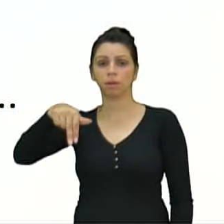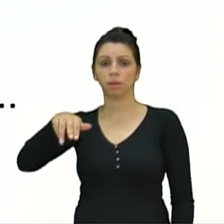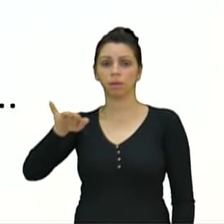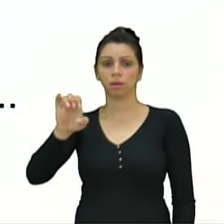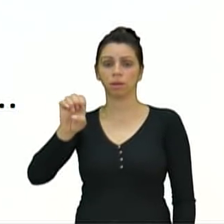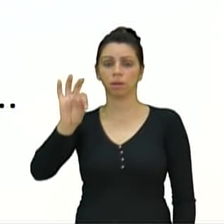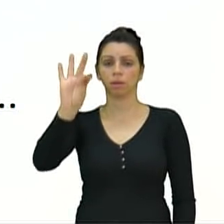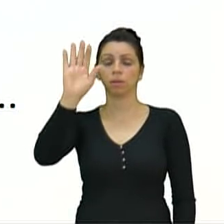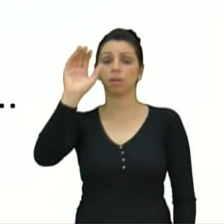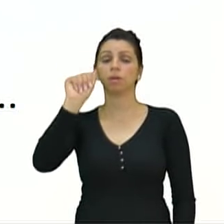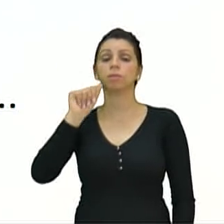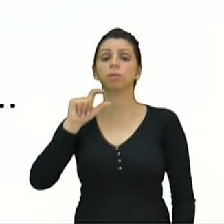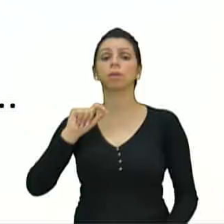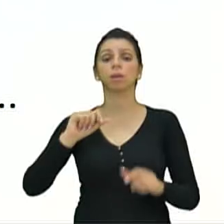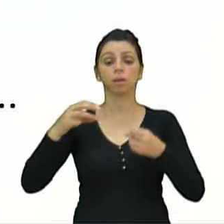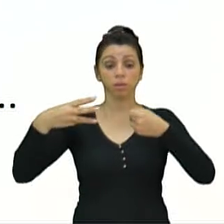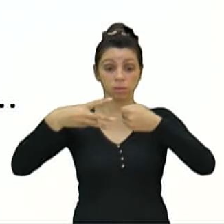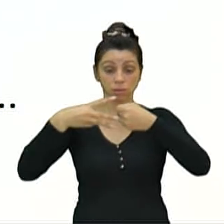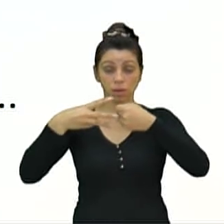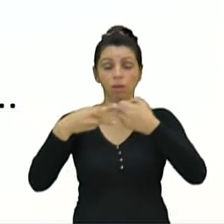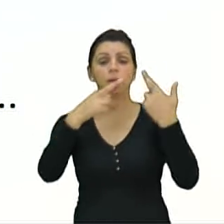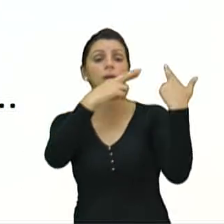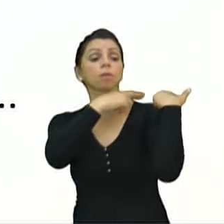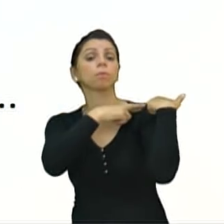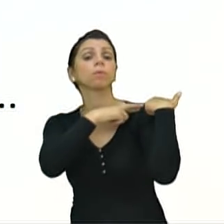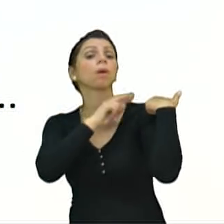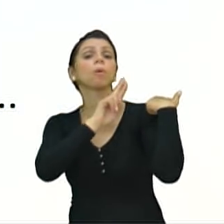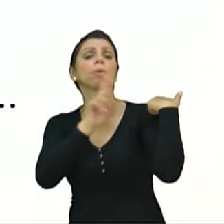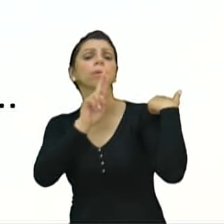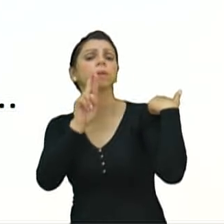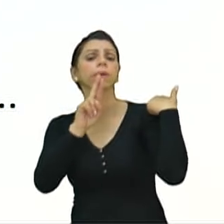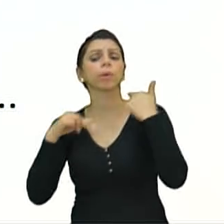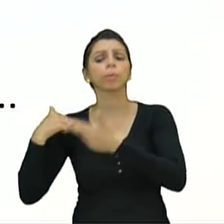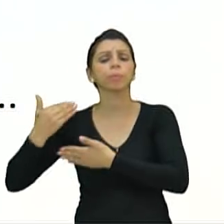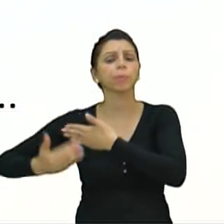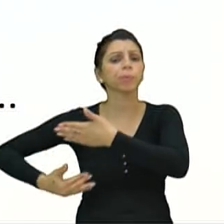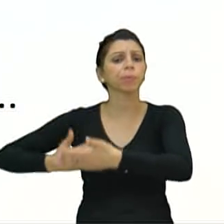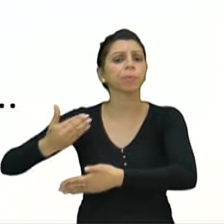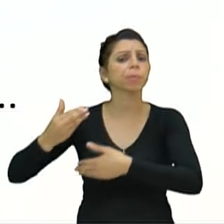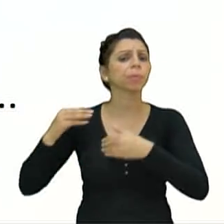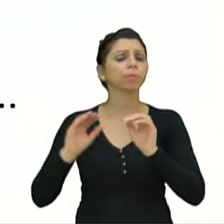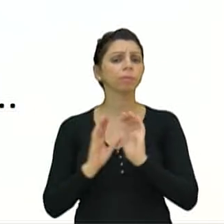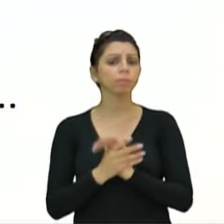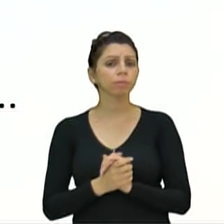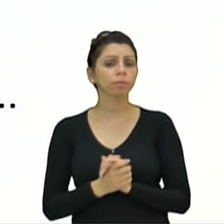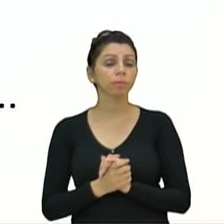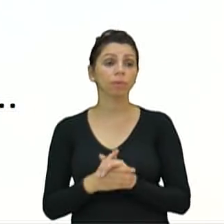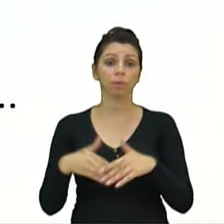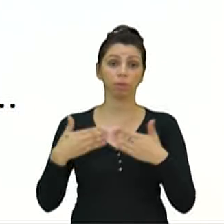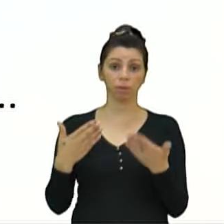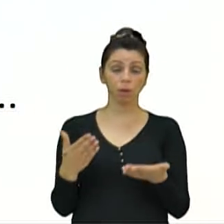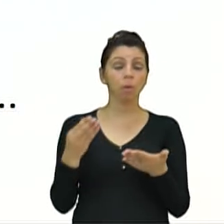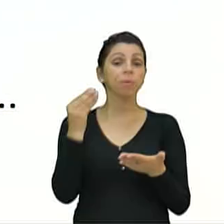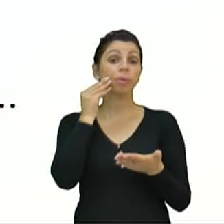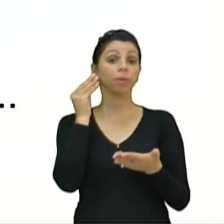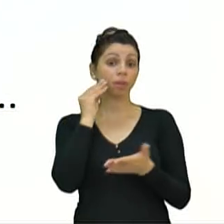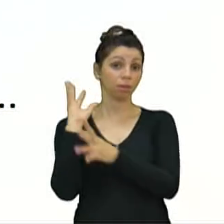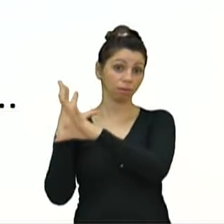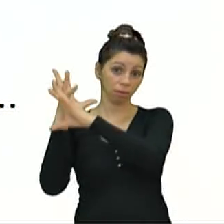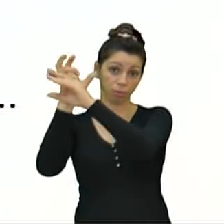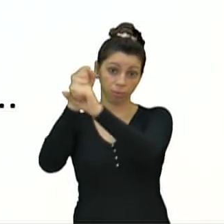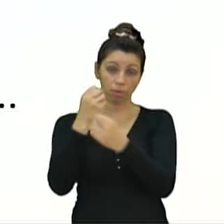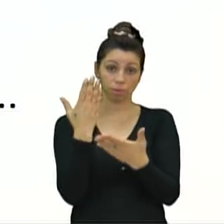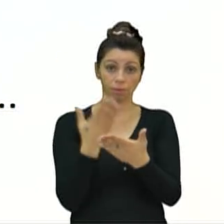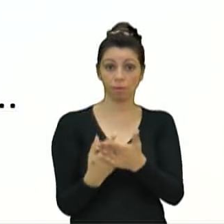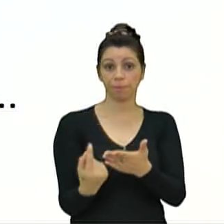células responsáveis pela... Como é o nome do processo que as plaquetas fazem? Então, tenta lembrar das nossas